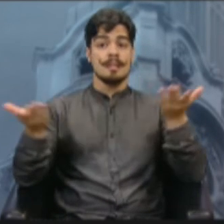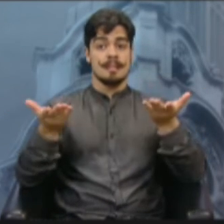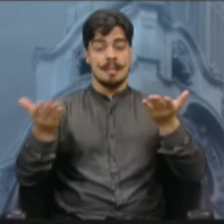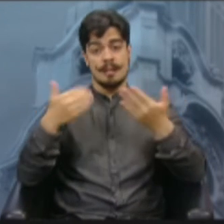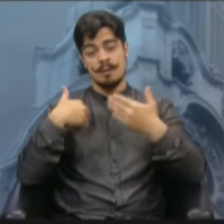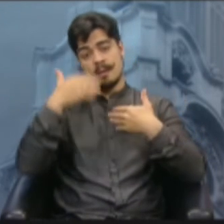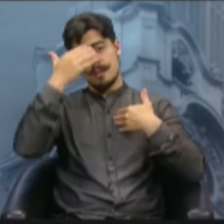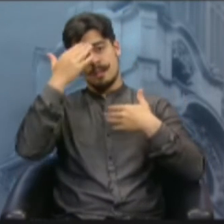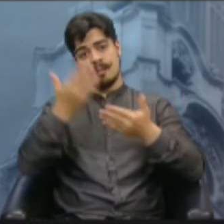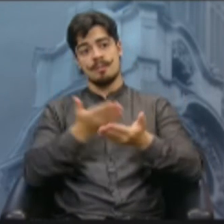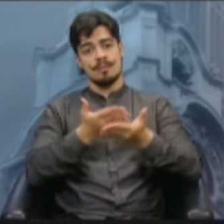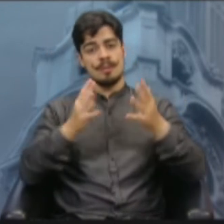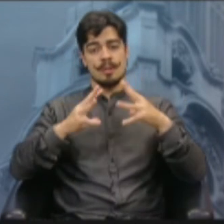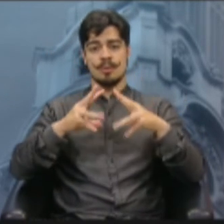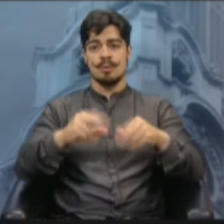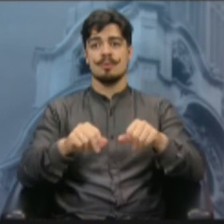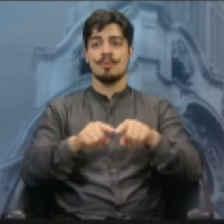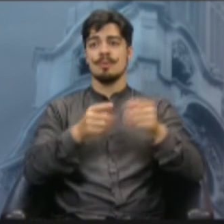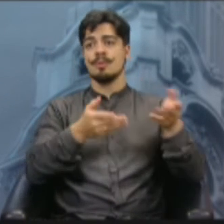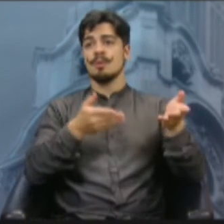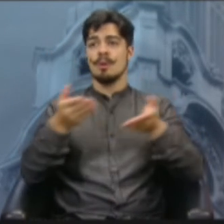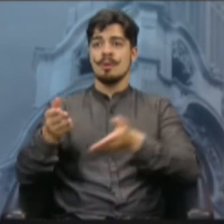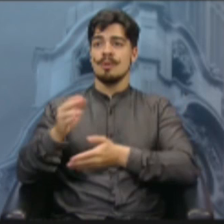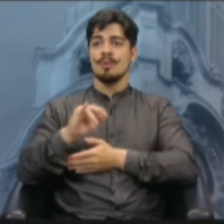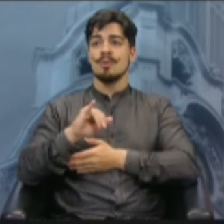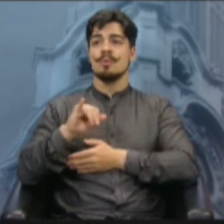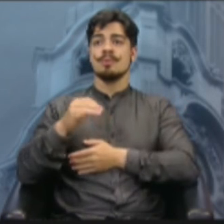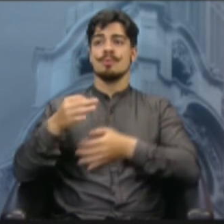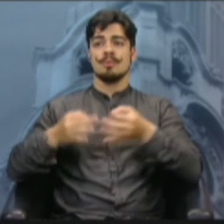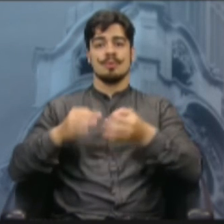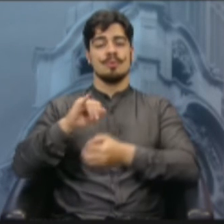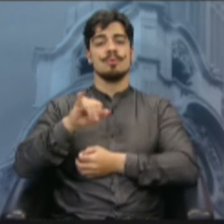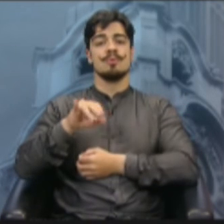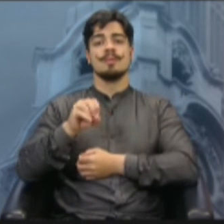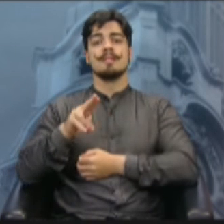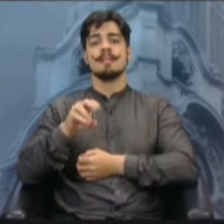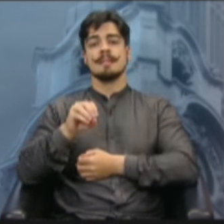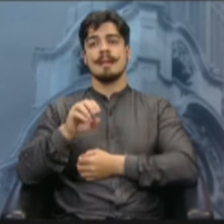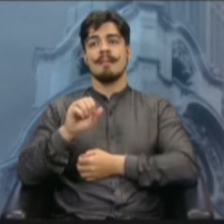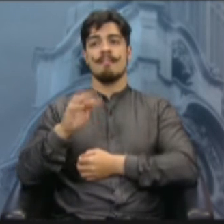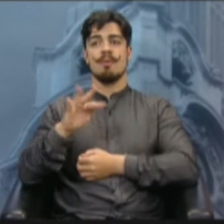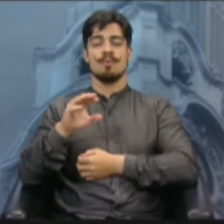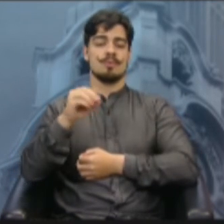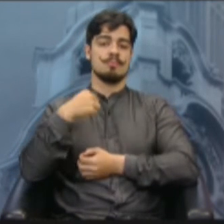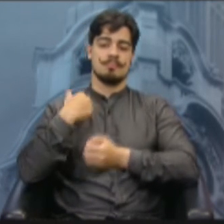e encaminho ao diretor Luiz Afonso para encerrar a nossa audiência pública.